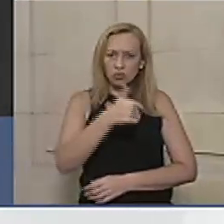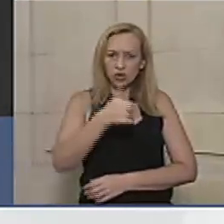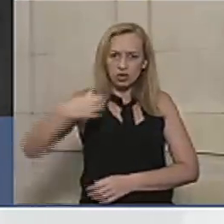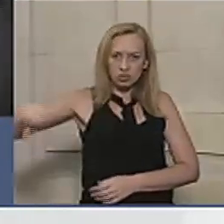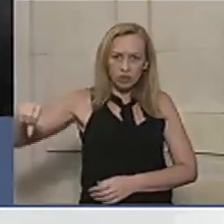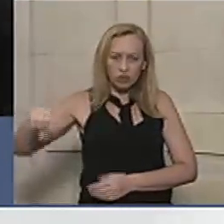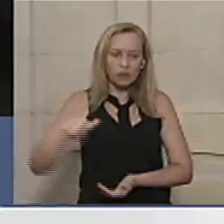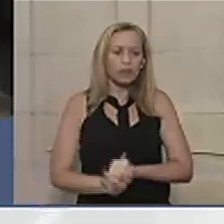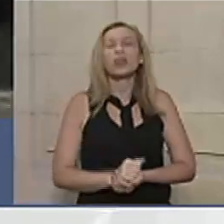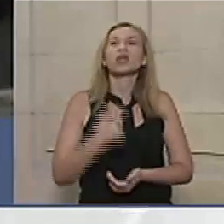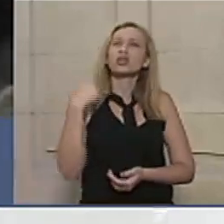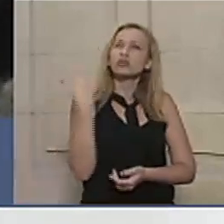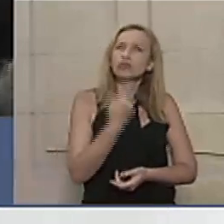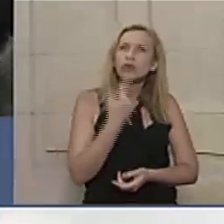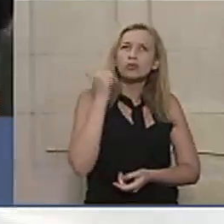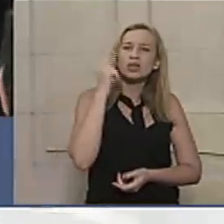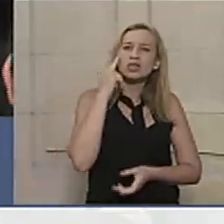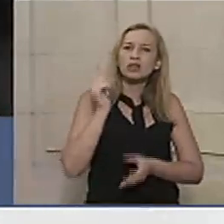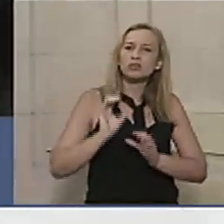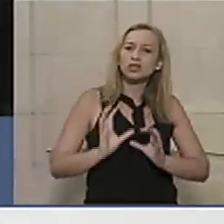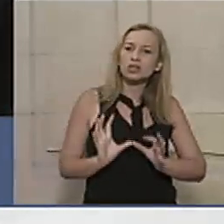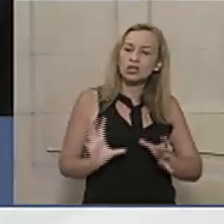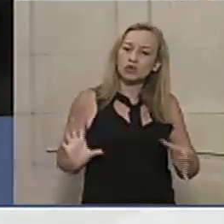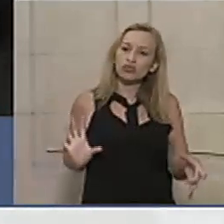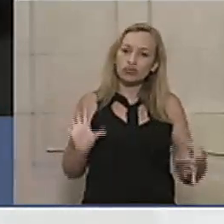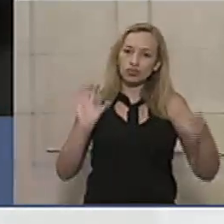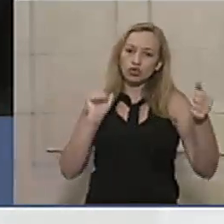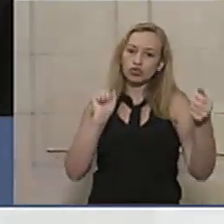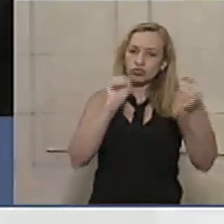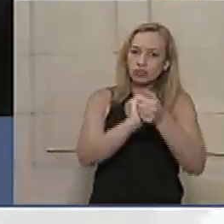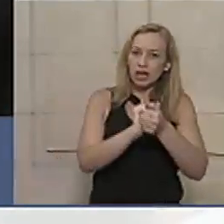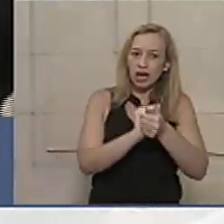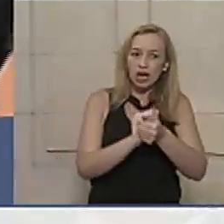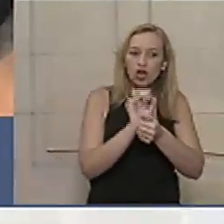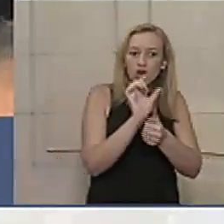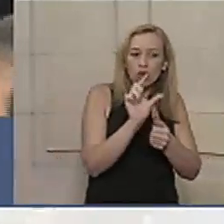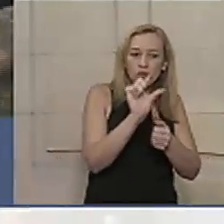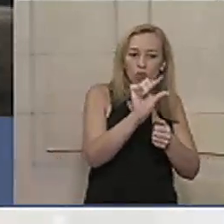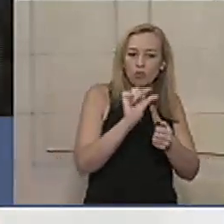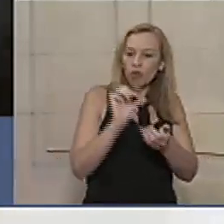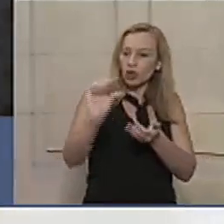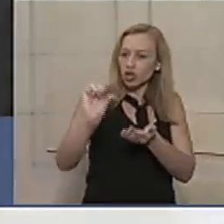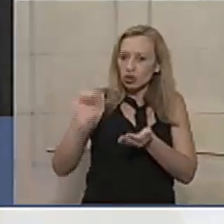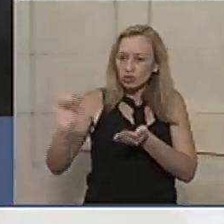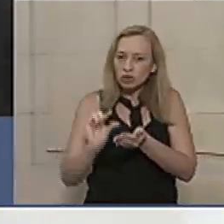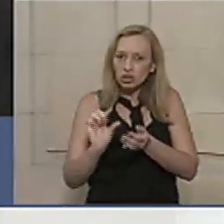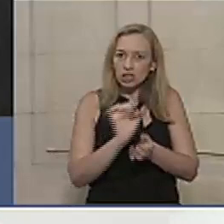aglutinar um pouquinho de cada um, apresentamos essa sugestão